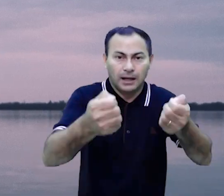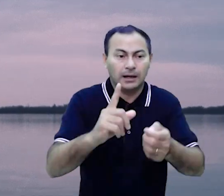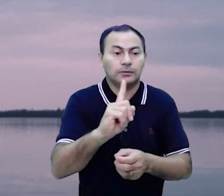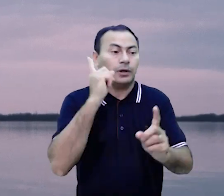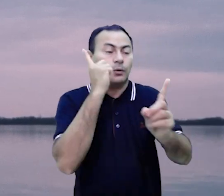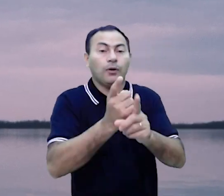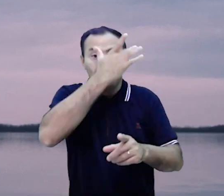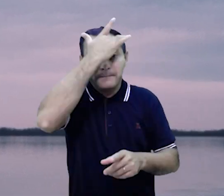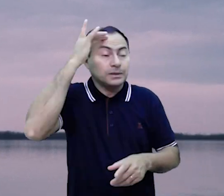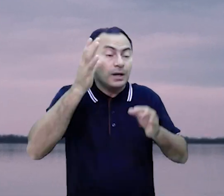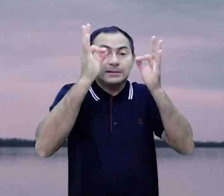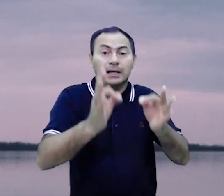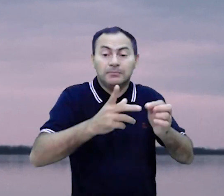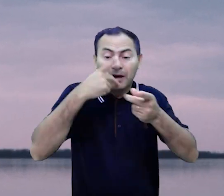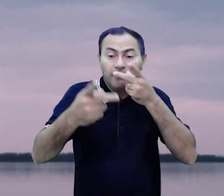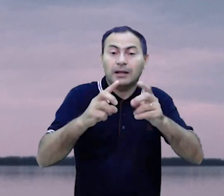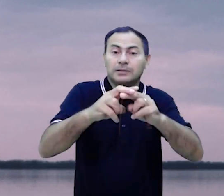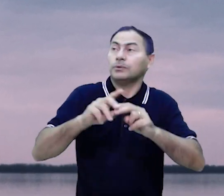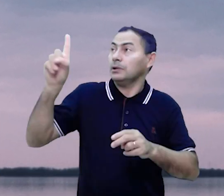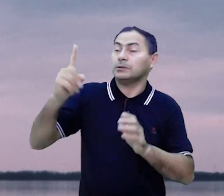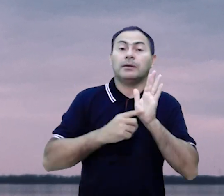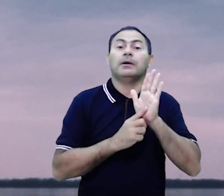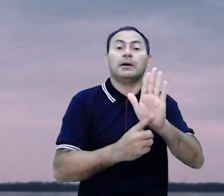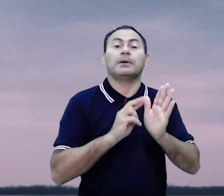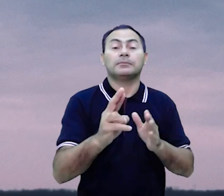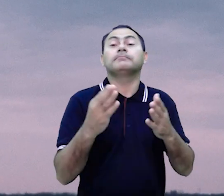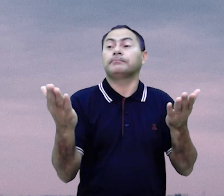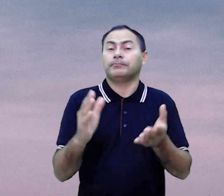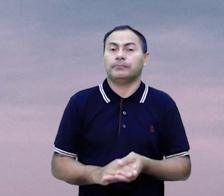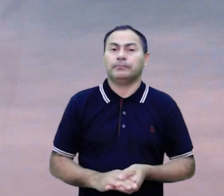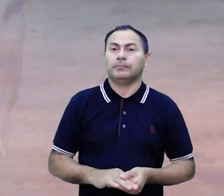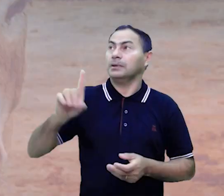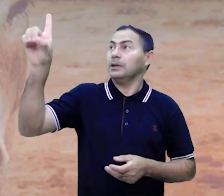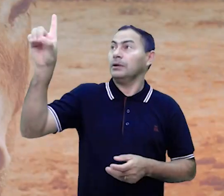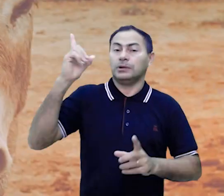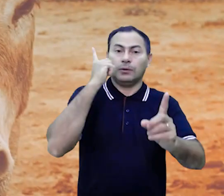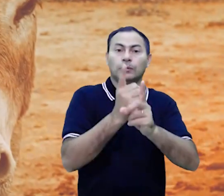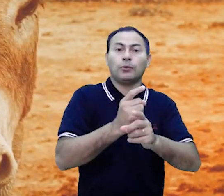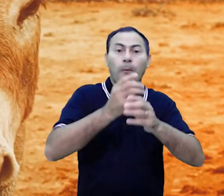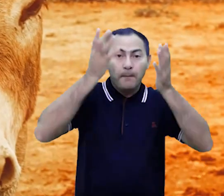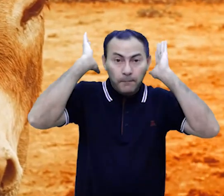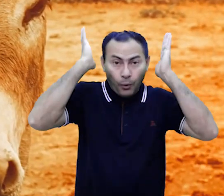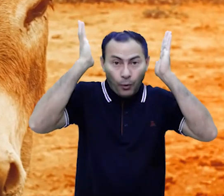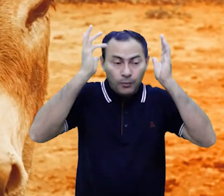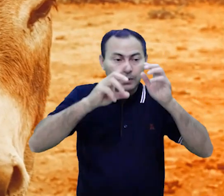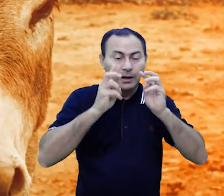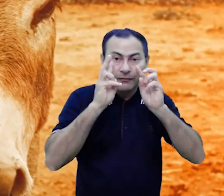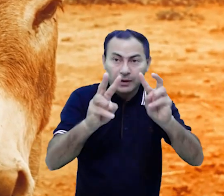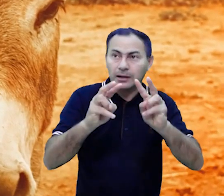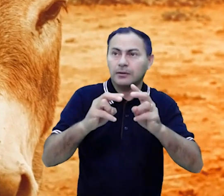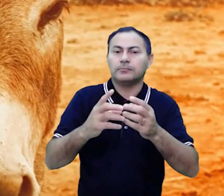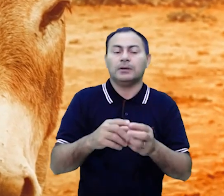para dar e não encontrava um homem que falasse por ele. Sendo assim, Deus encontrou um burro